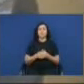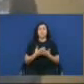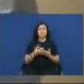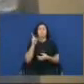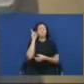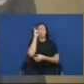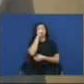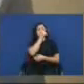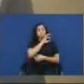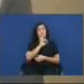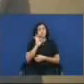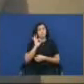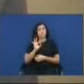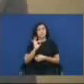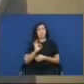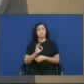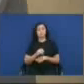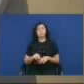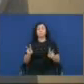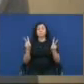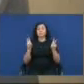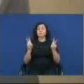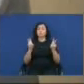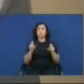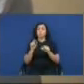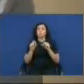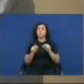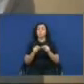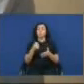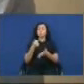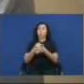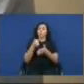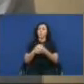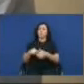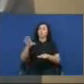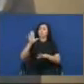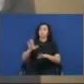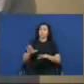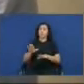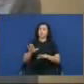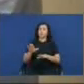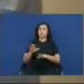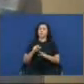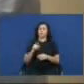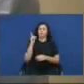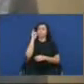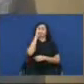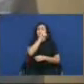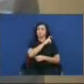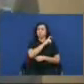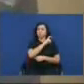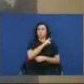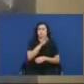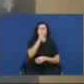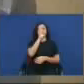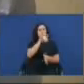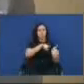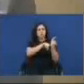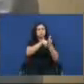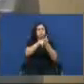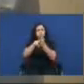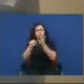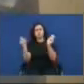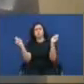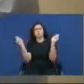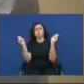É muito complicado. Essa questão da involuntária é muito complicado. Eu não discordo, tem que ser investigado. Eu